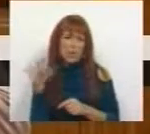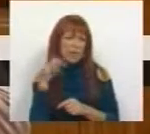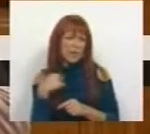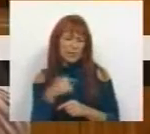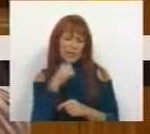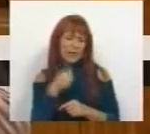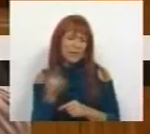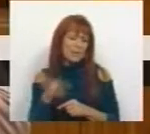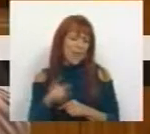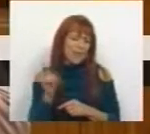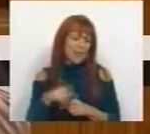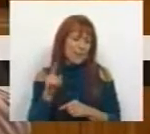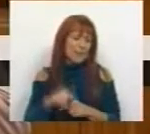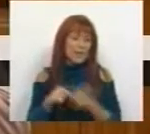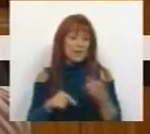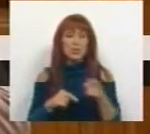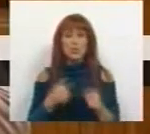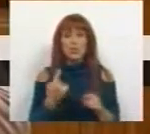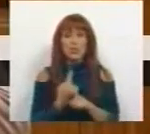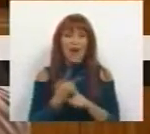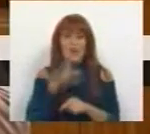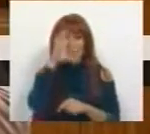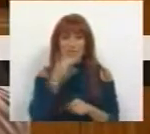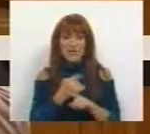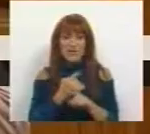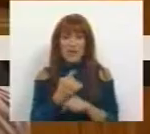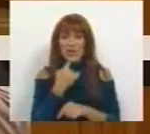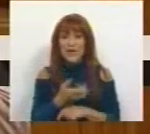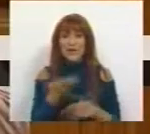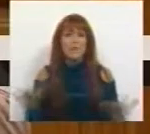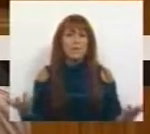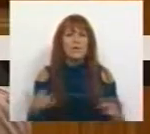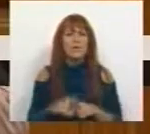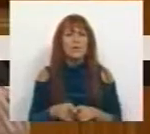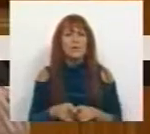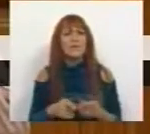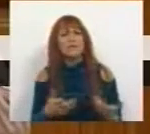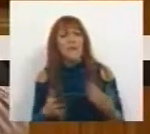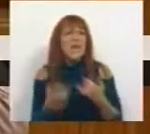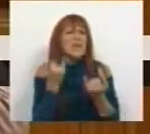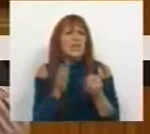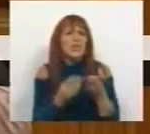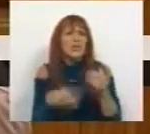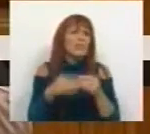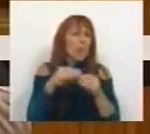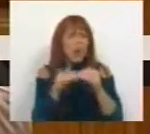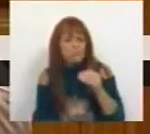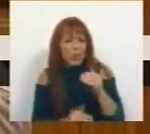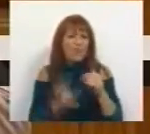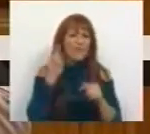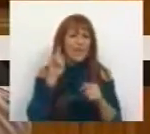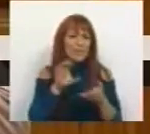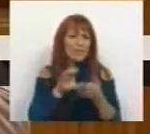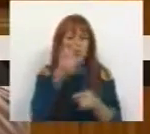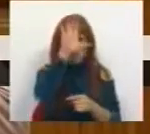ouvimos sempre, recorrentemente, por parte dos sucessivos governos, que é, independentemente do acréscimo ou decréscimo de verba